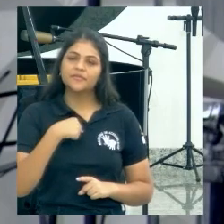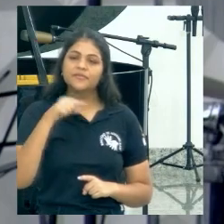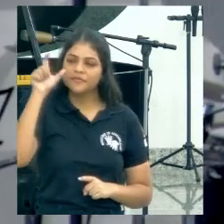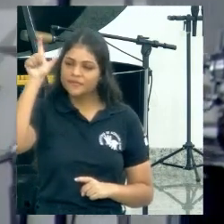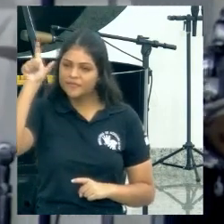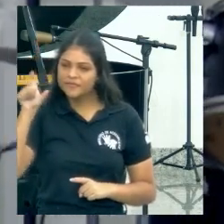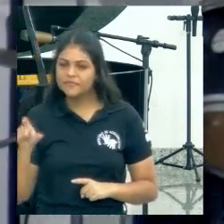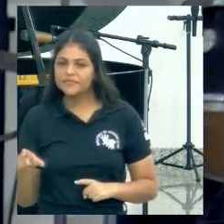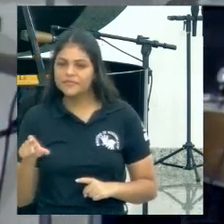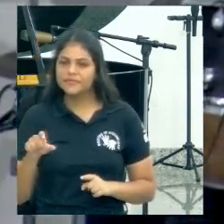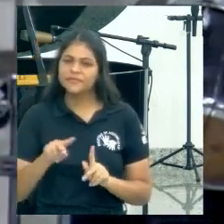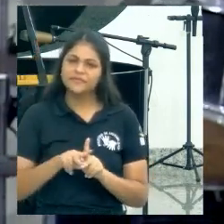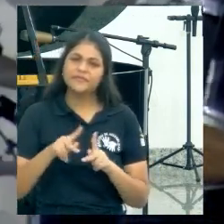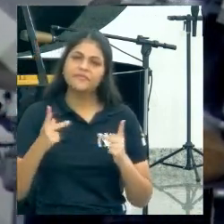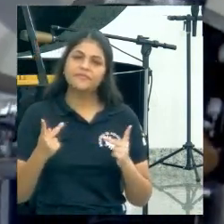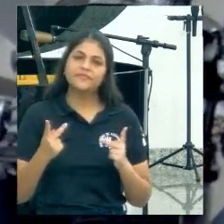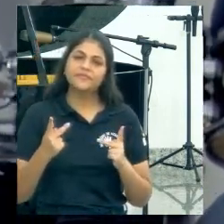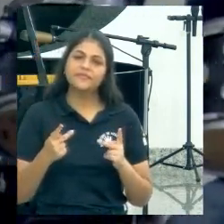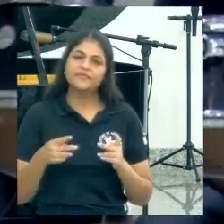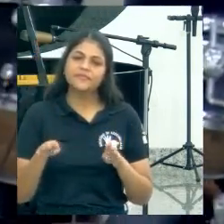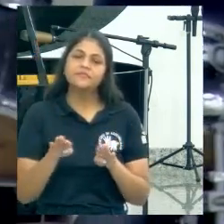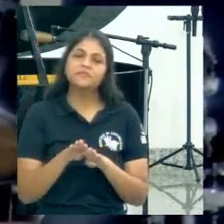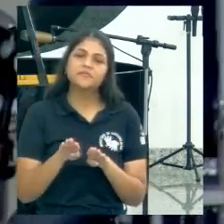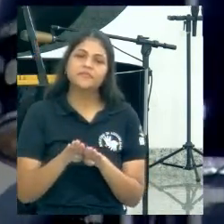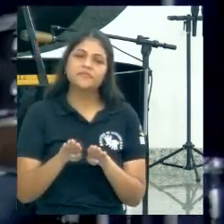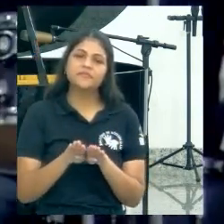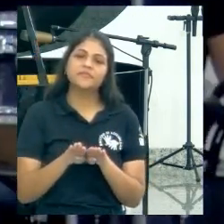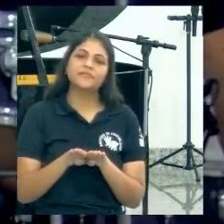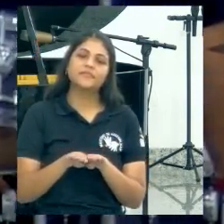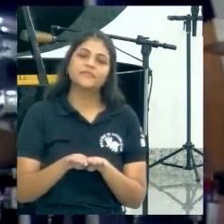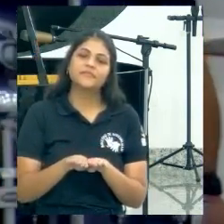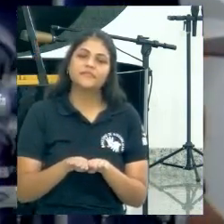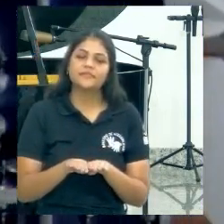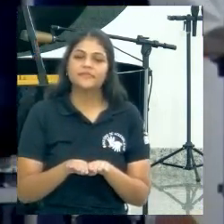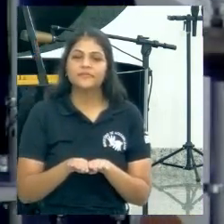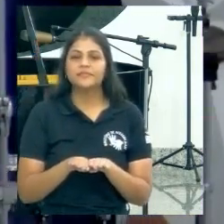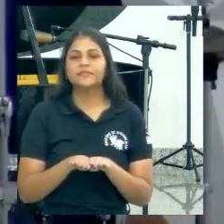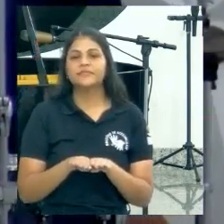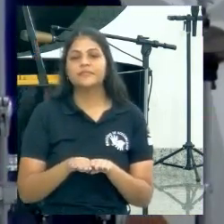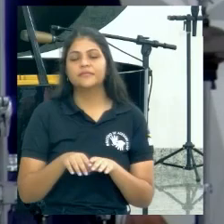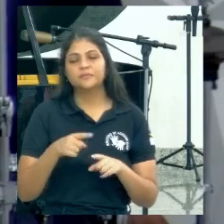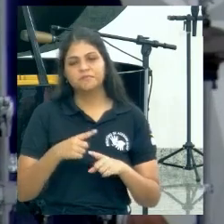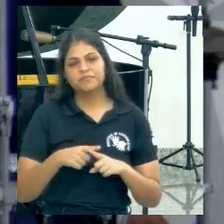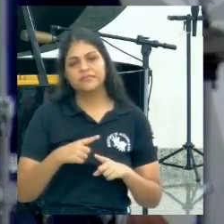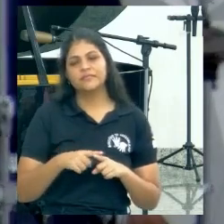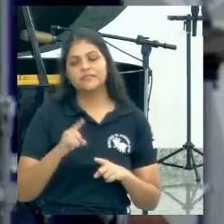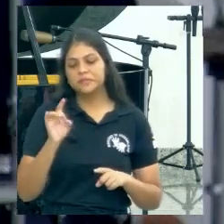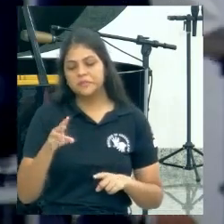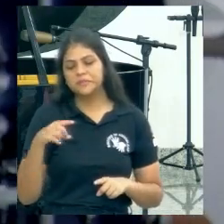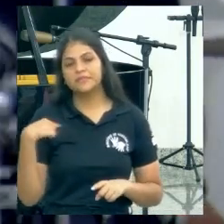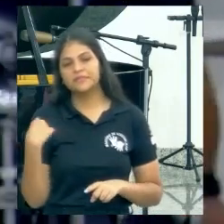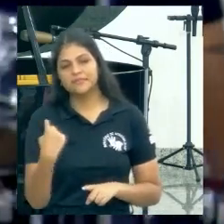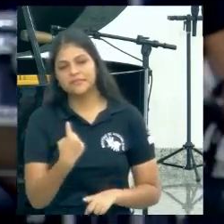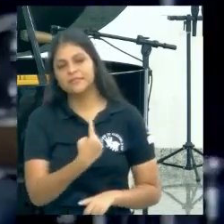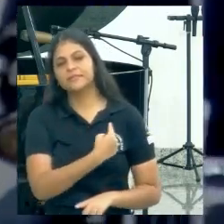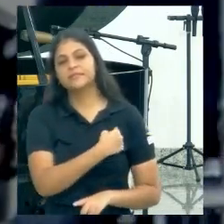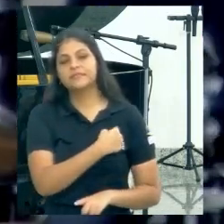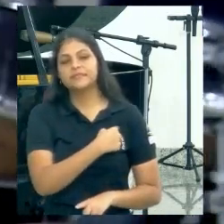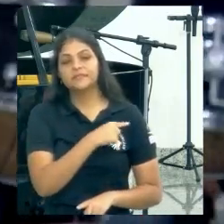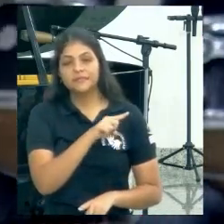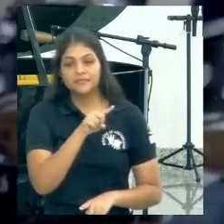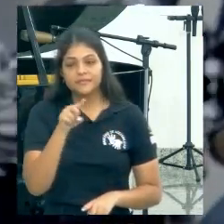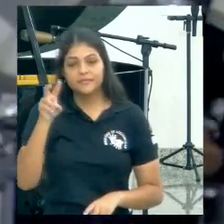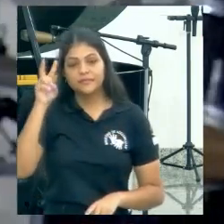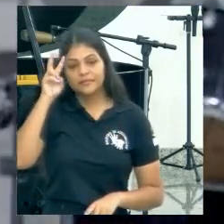direito, nós somos diferentes. Por que que nós estamos sendo tratados desse jeito? Por quê? E eu quero só lembrá-la